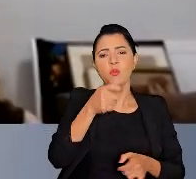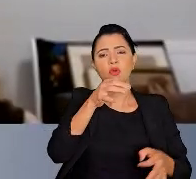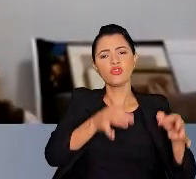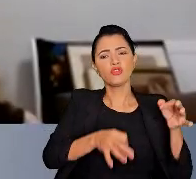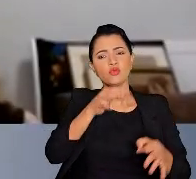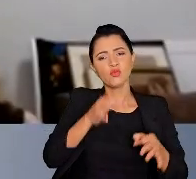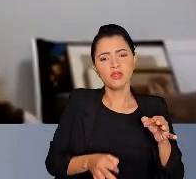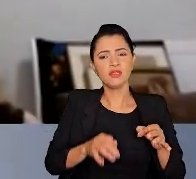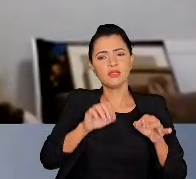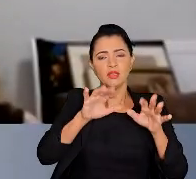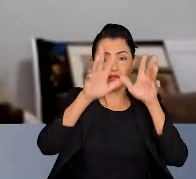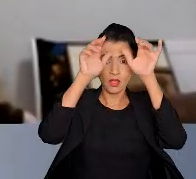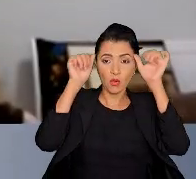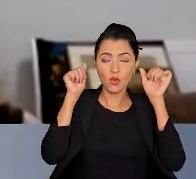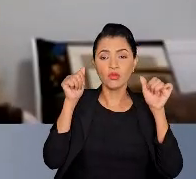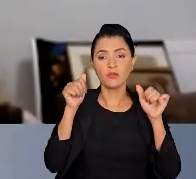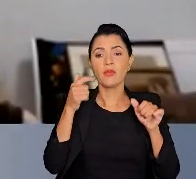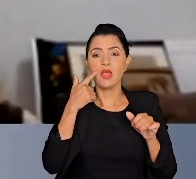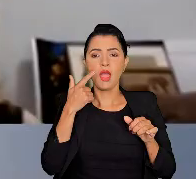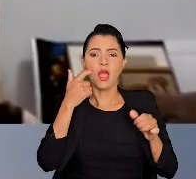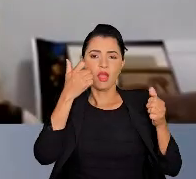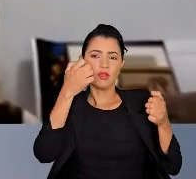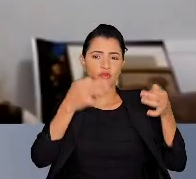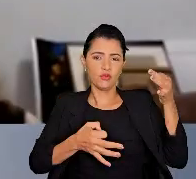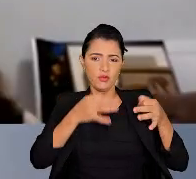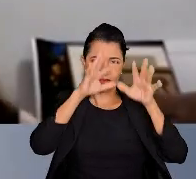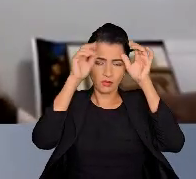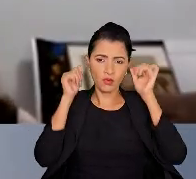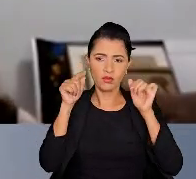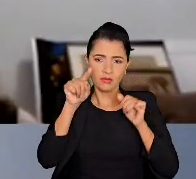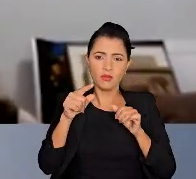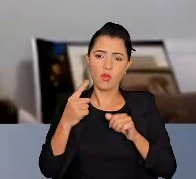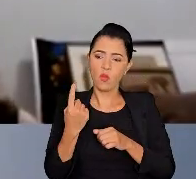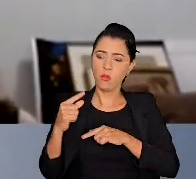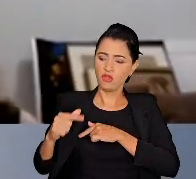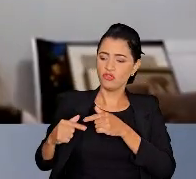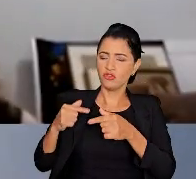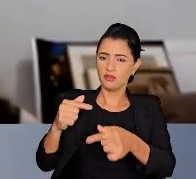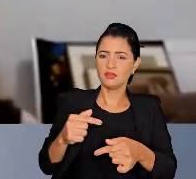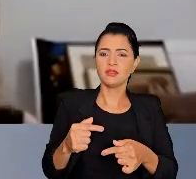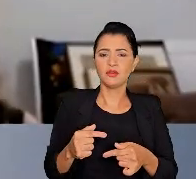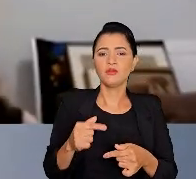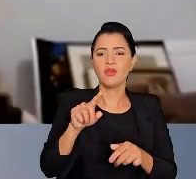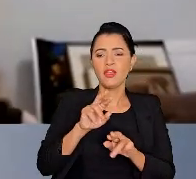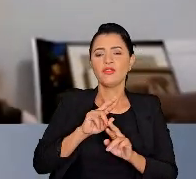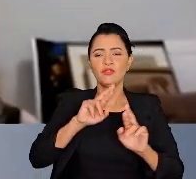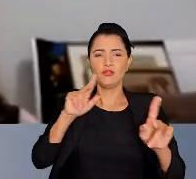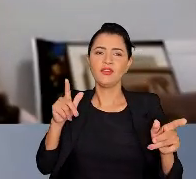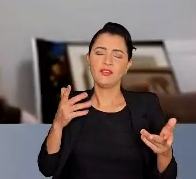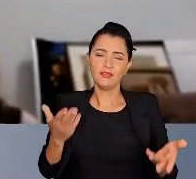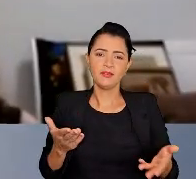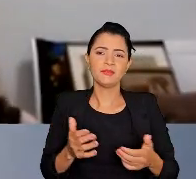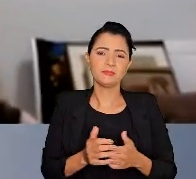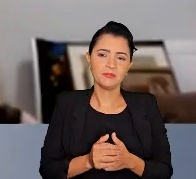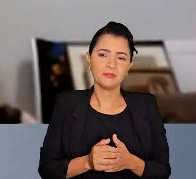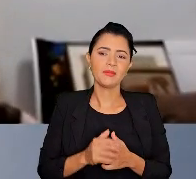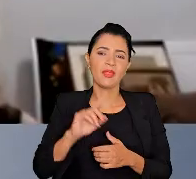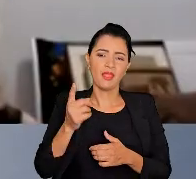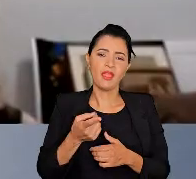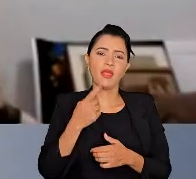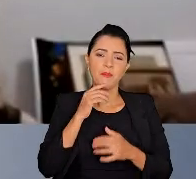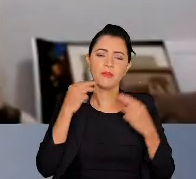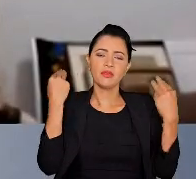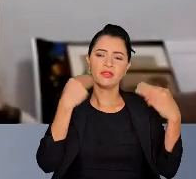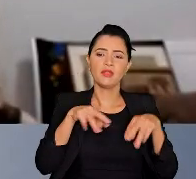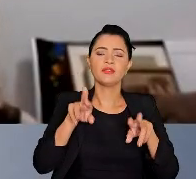Corte. A juíza da Suprema Corte, ela respondeu, uma geração. Então, de fato, a mensagem é de esperança e